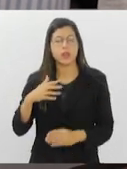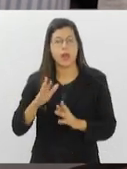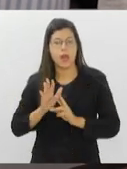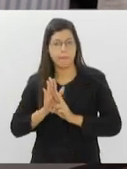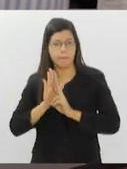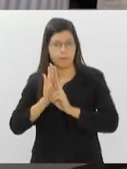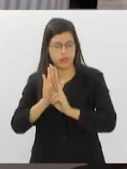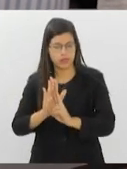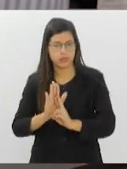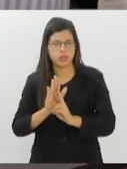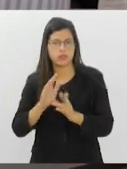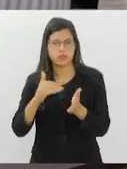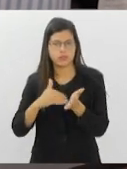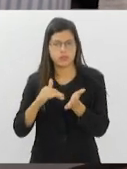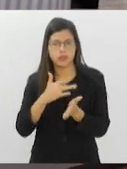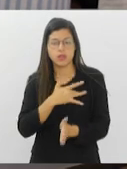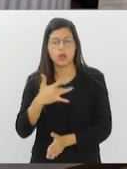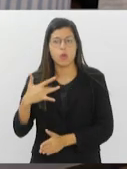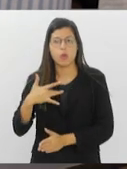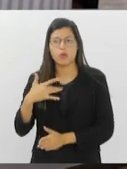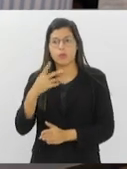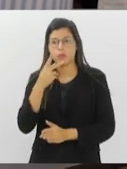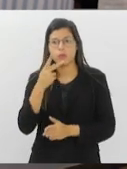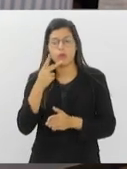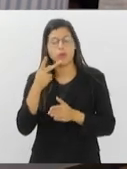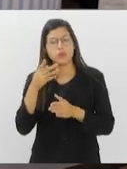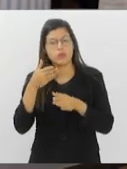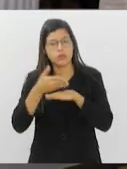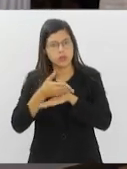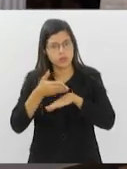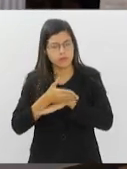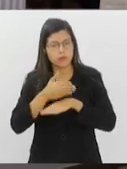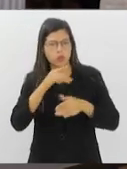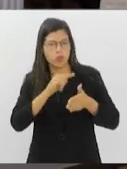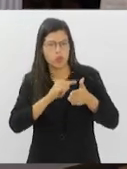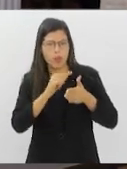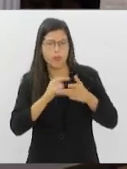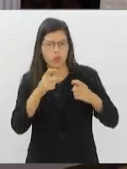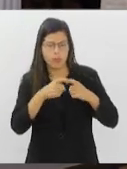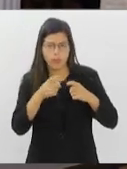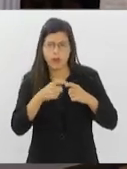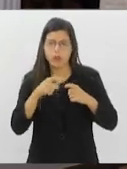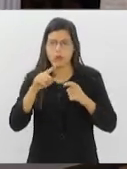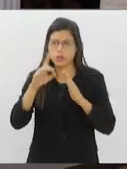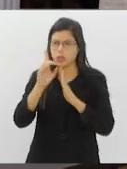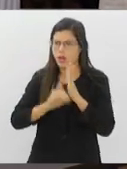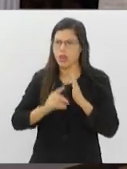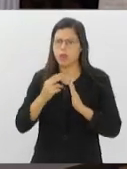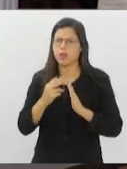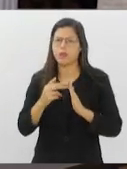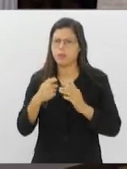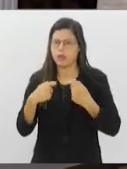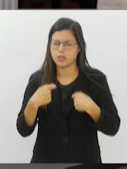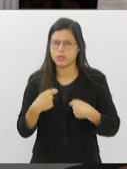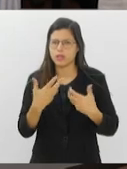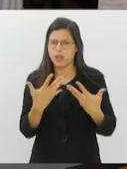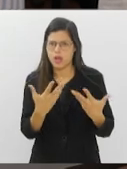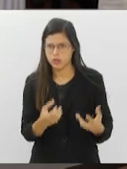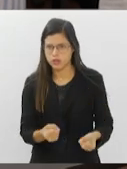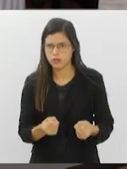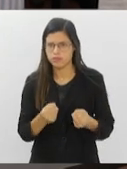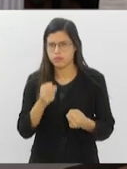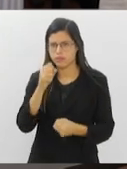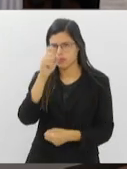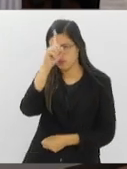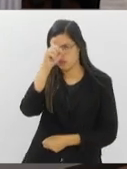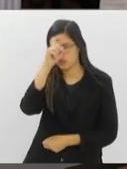que o acesso ao prontuário é direito do paciente e não pode ser negado pelos hospitais e as unidades de saúde. Mas ela também